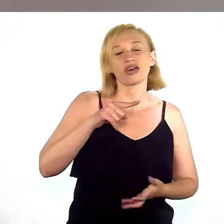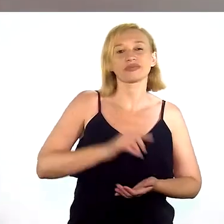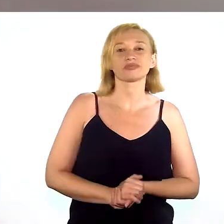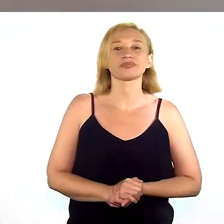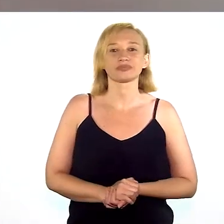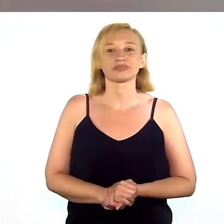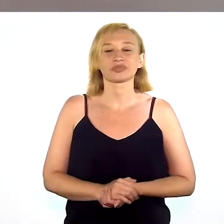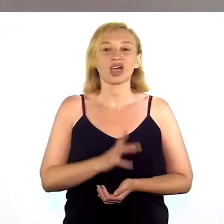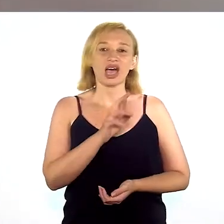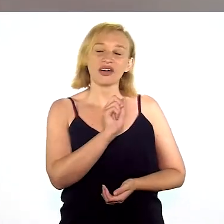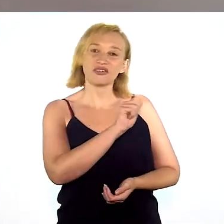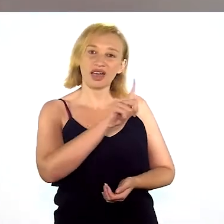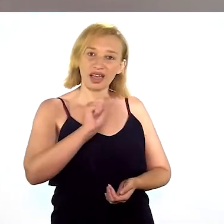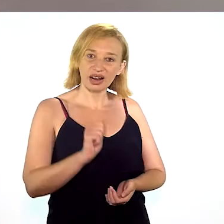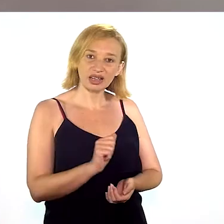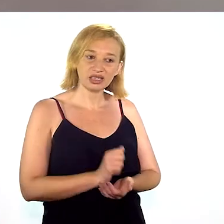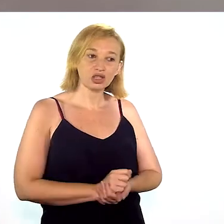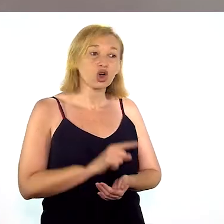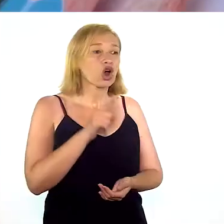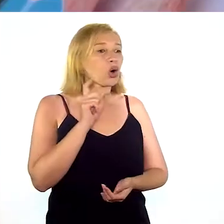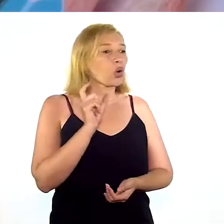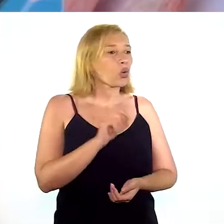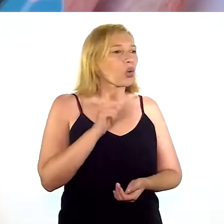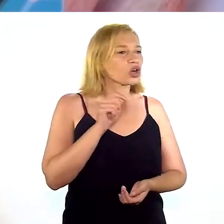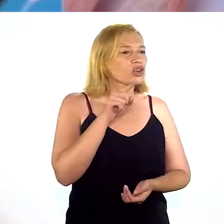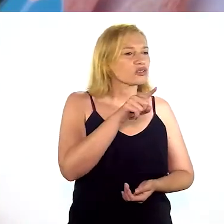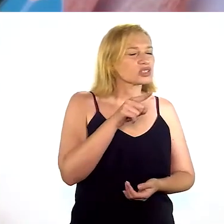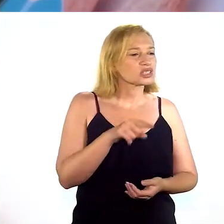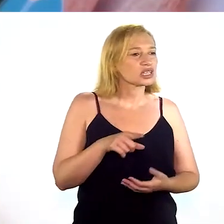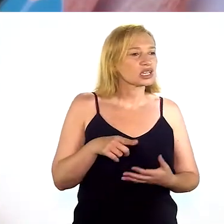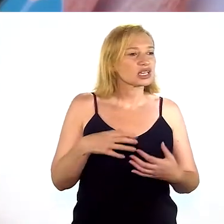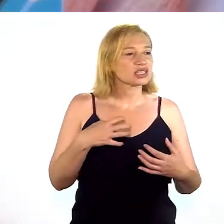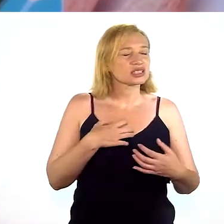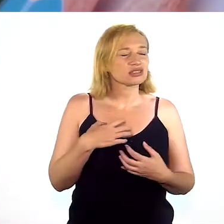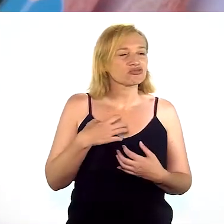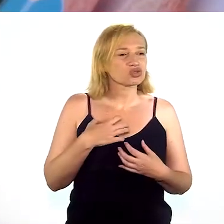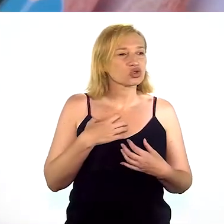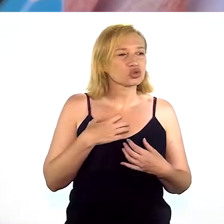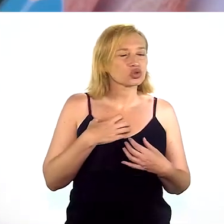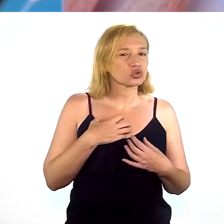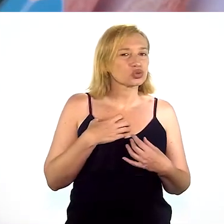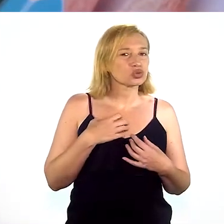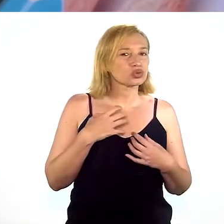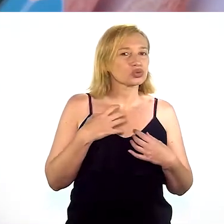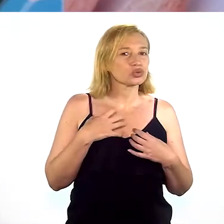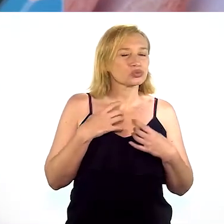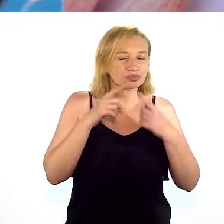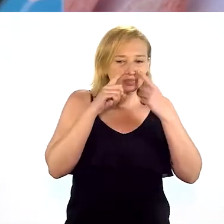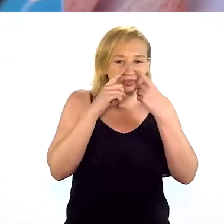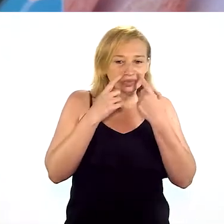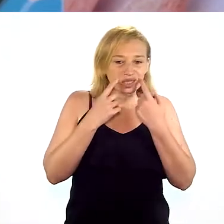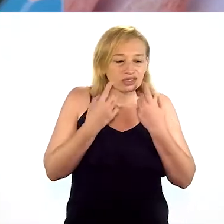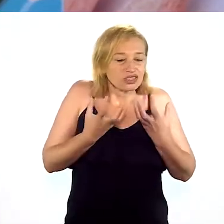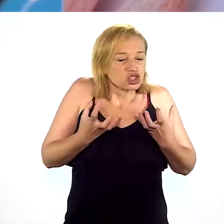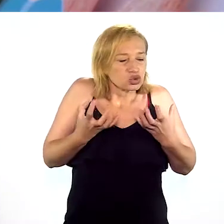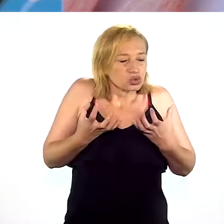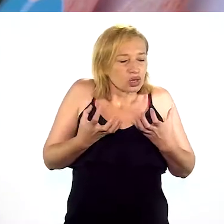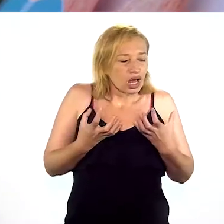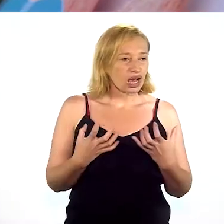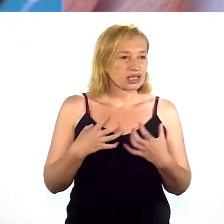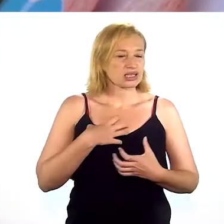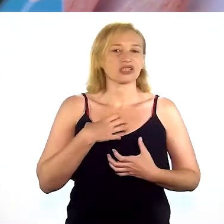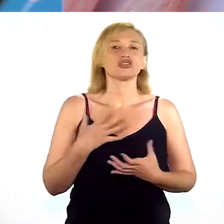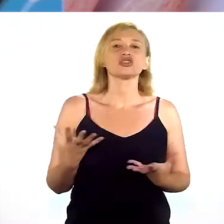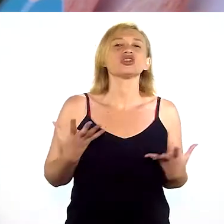outro, né? É isso. Rafaela, e o que foi que mexeu, assim, dessa obra no teu lado